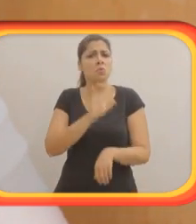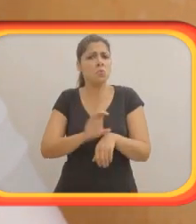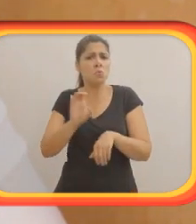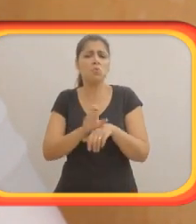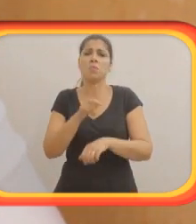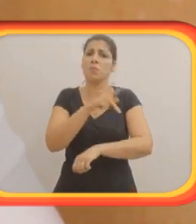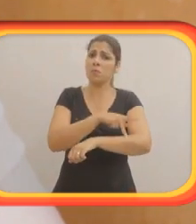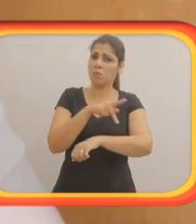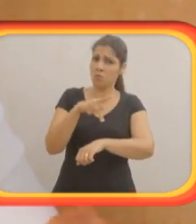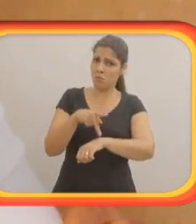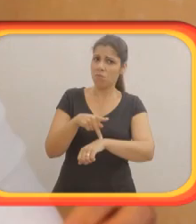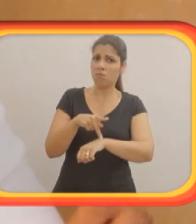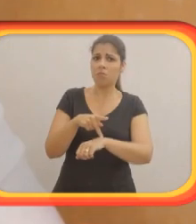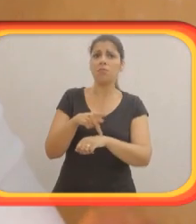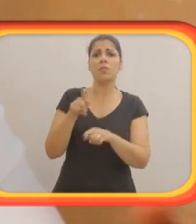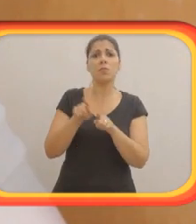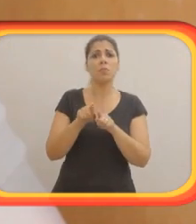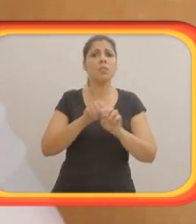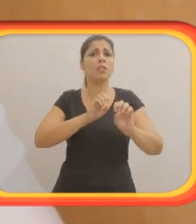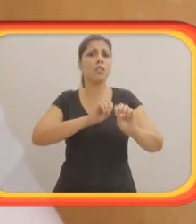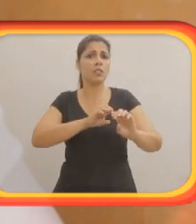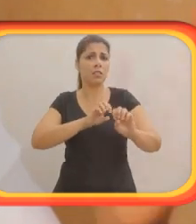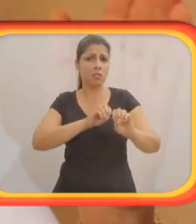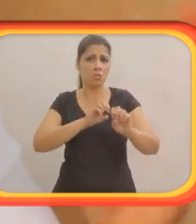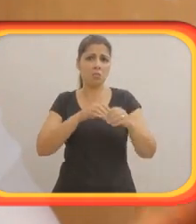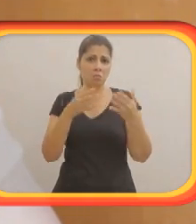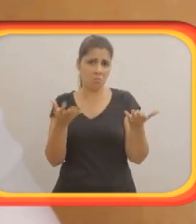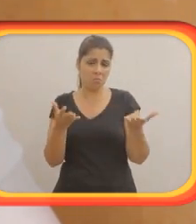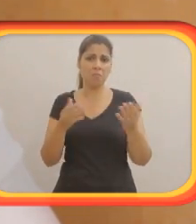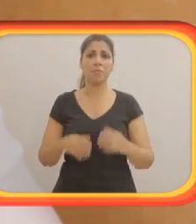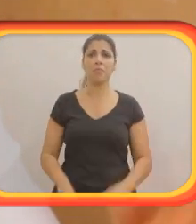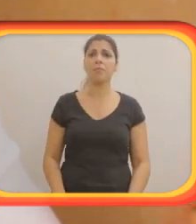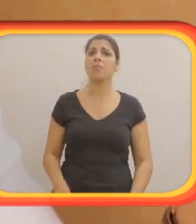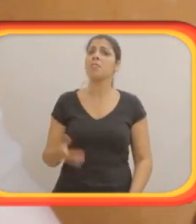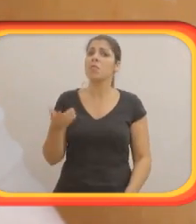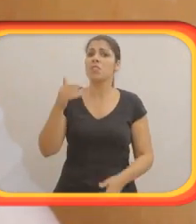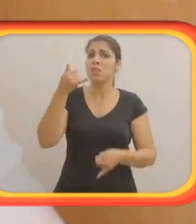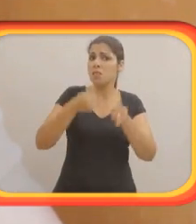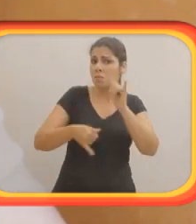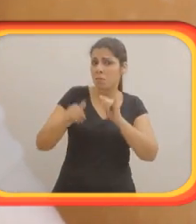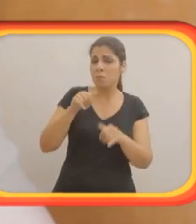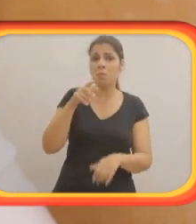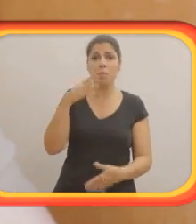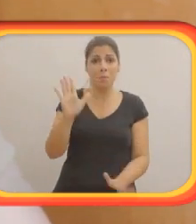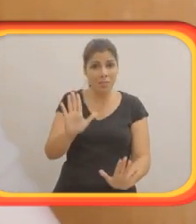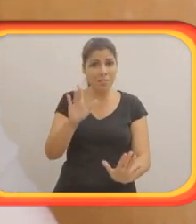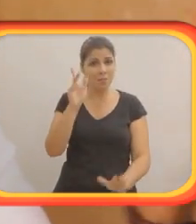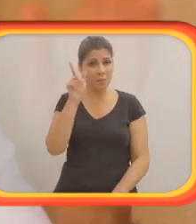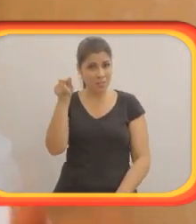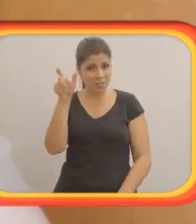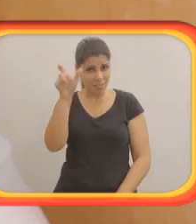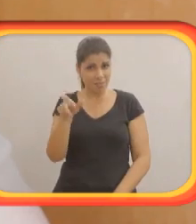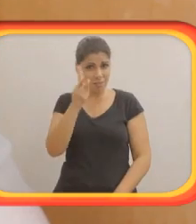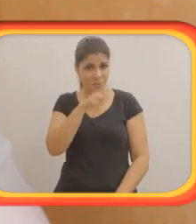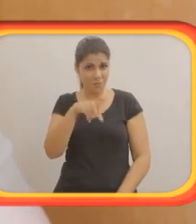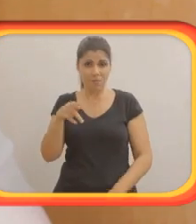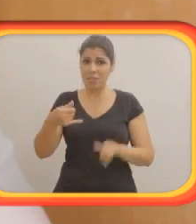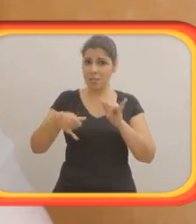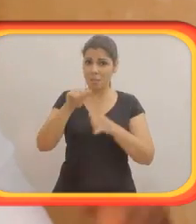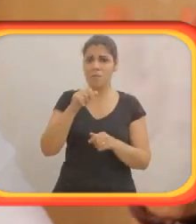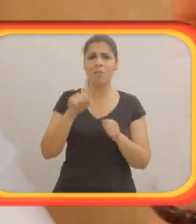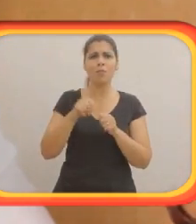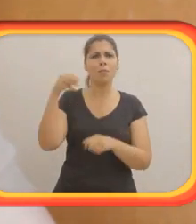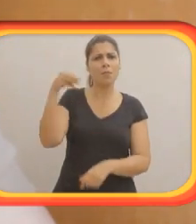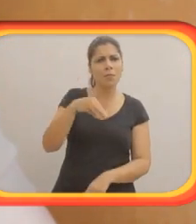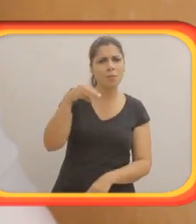de todo mundo que vai ser professor, seja do curso de pedagogia ou das licenciaturas, fez química, mas quer ser professor de